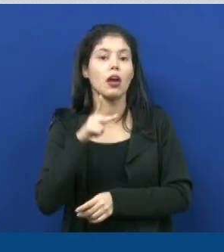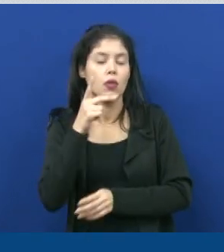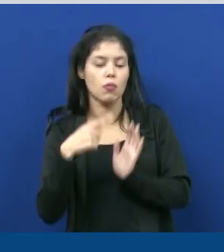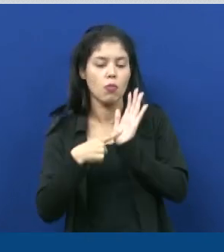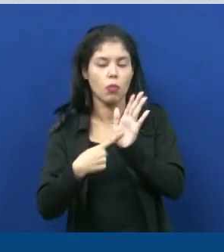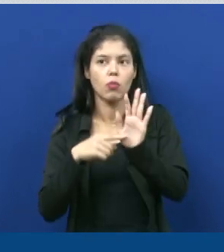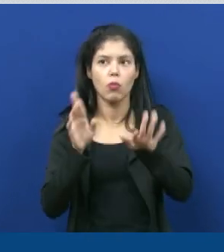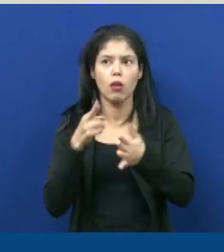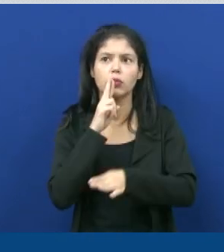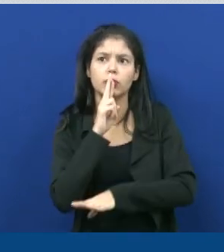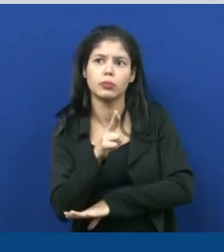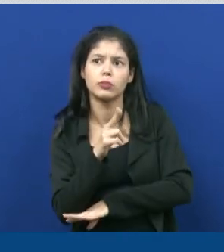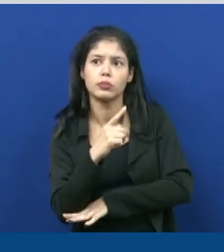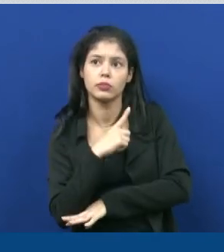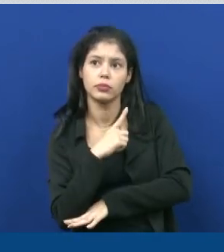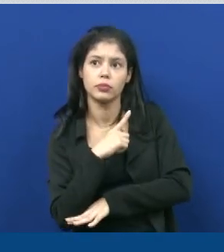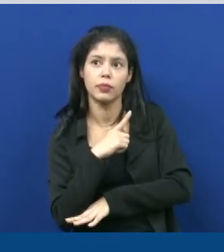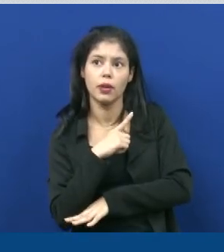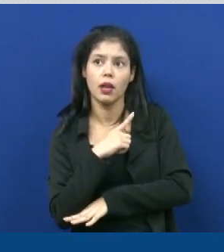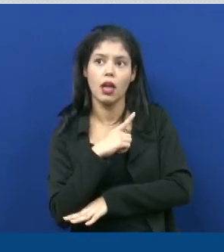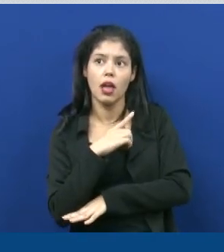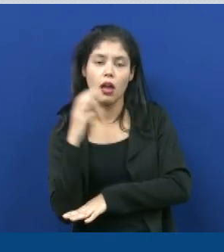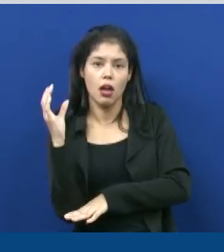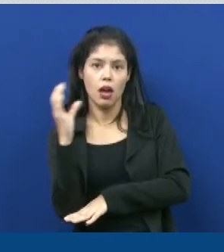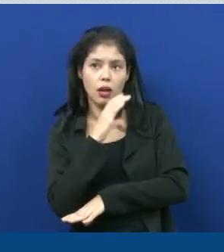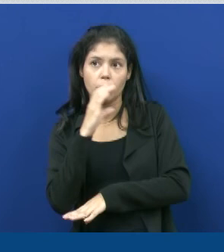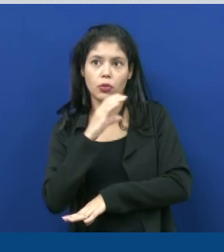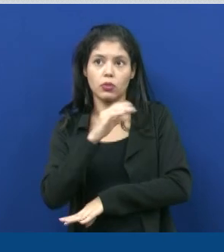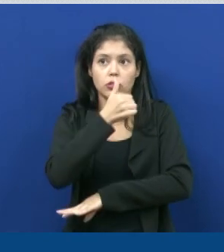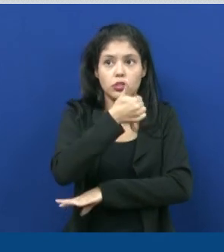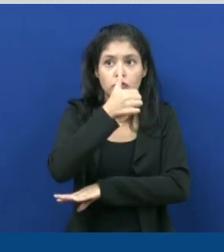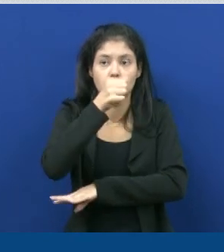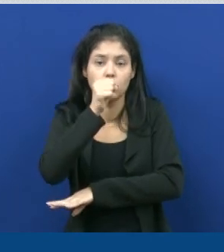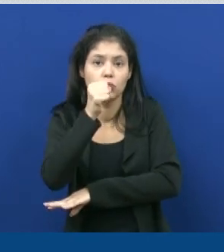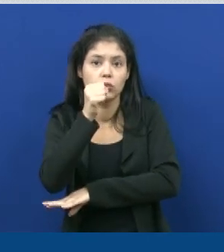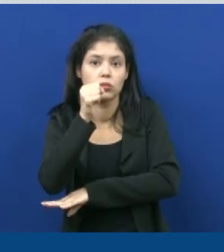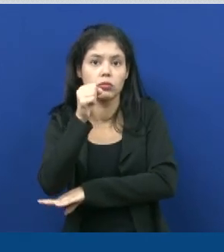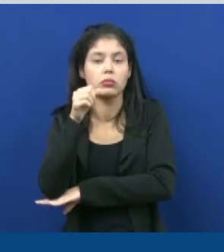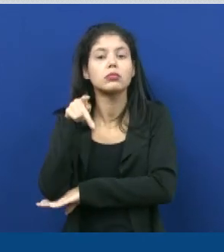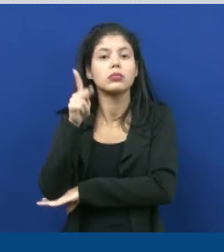uma corrida relativa a um percurso de 18 quilômetros.